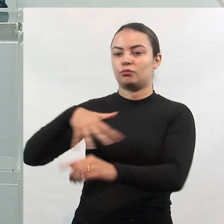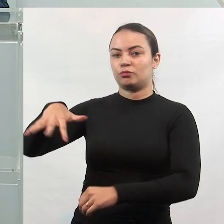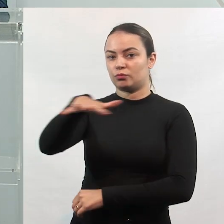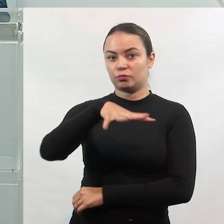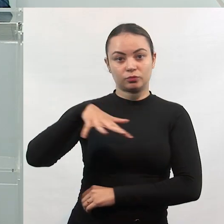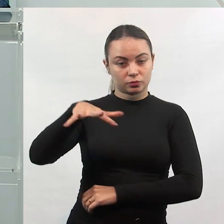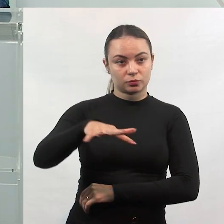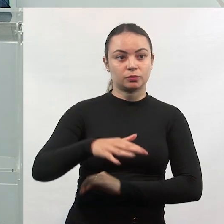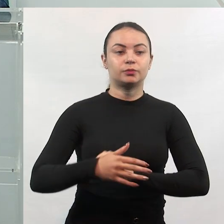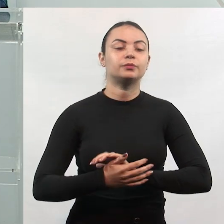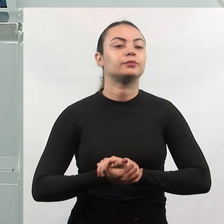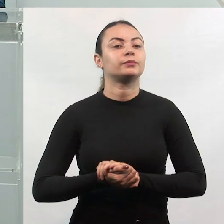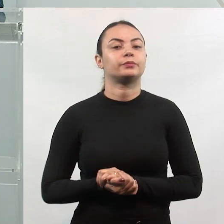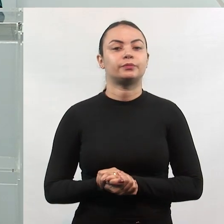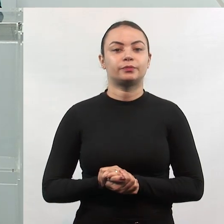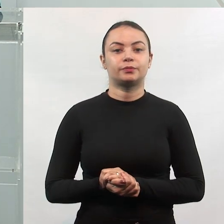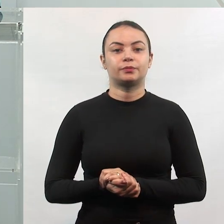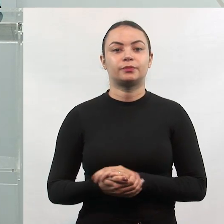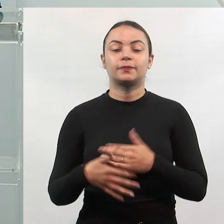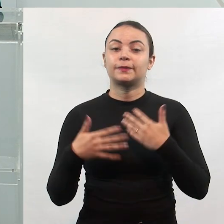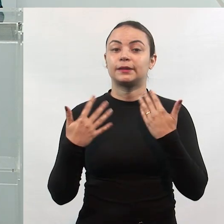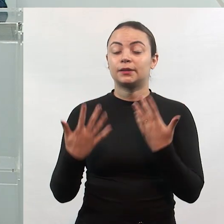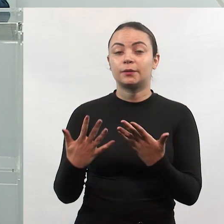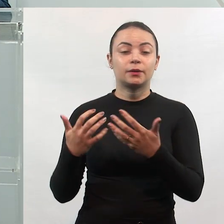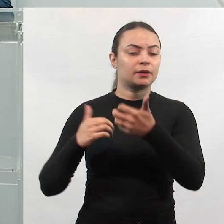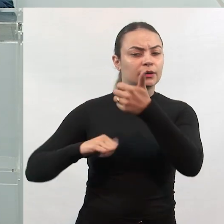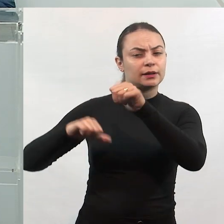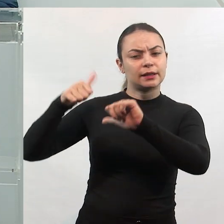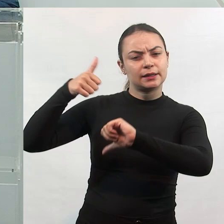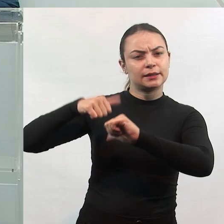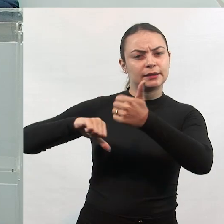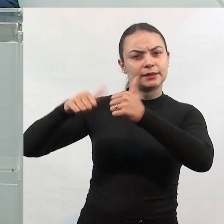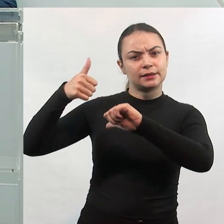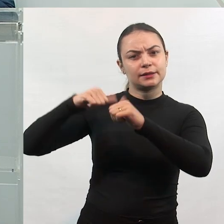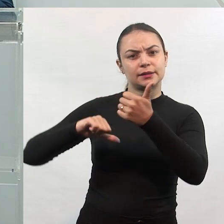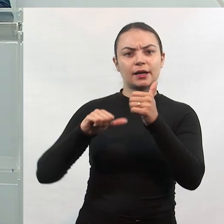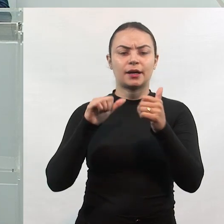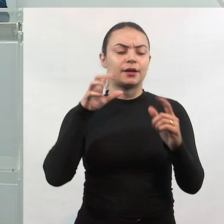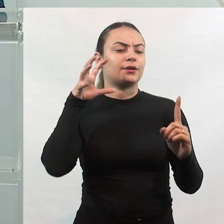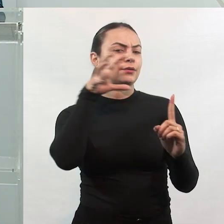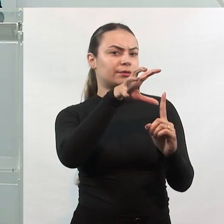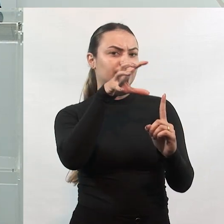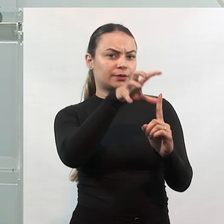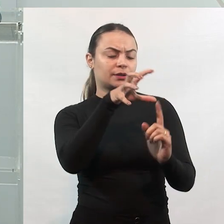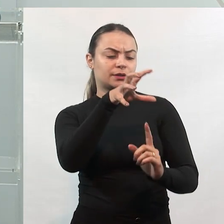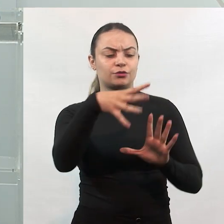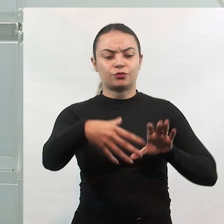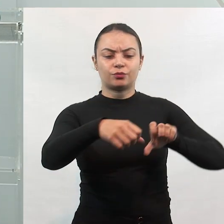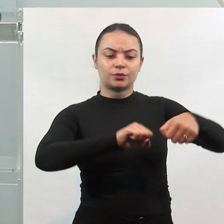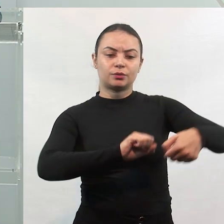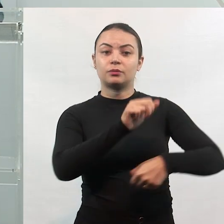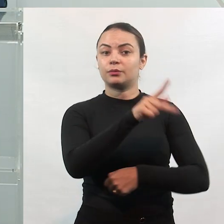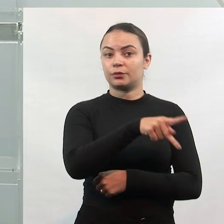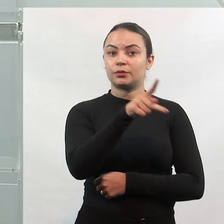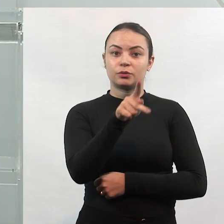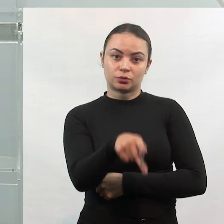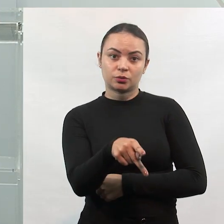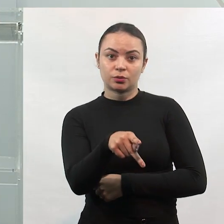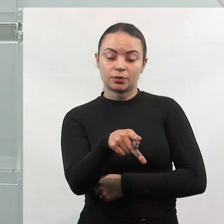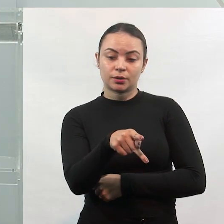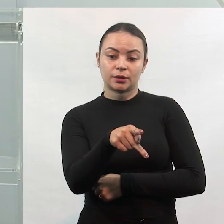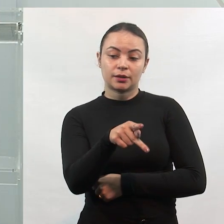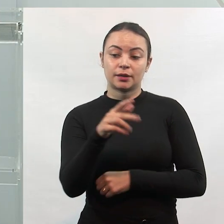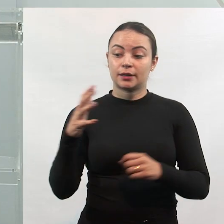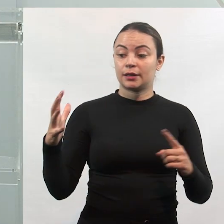acadêmico, eu preciso primeiro fazer o quê? Né? Identificar, talvez, o grau de formação de professores de